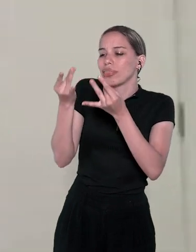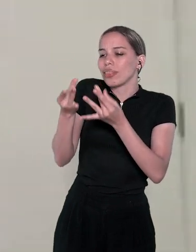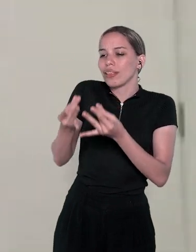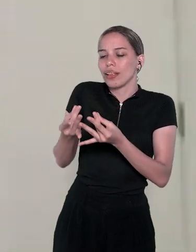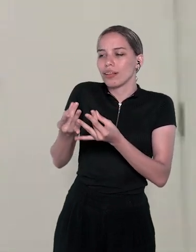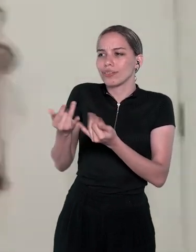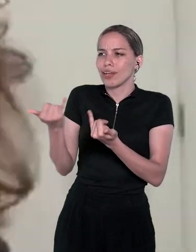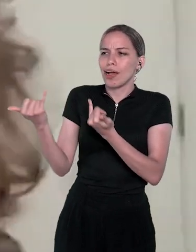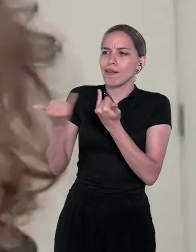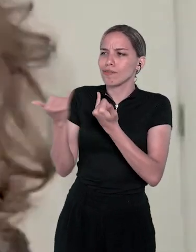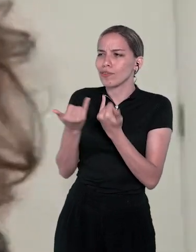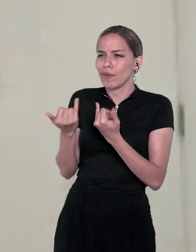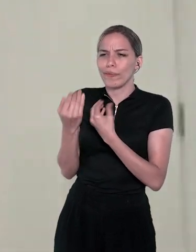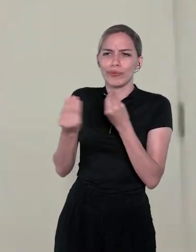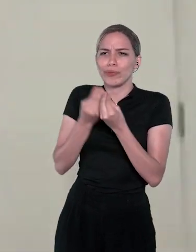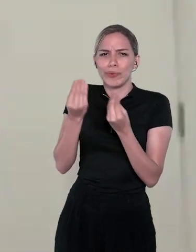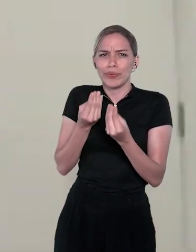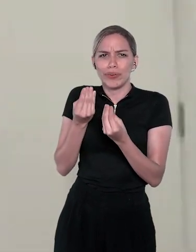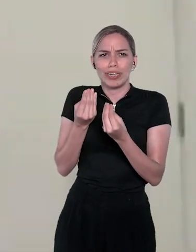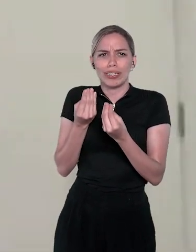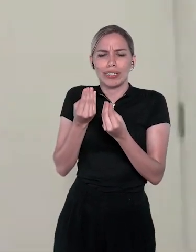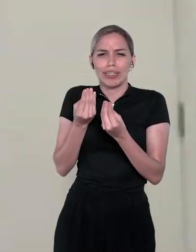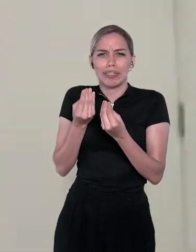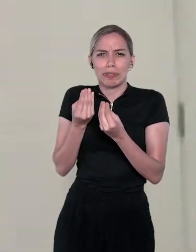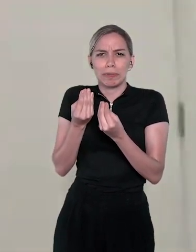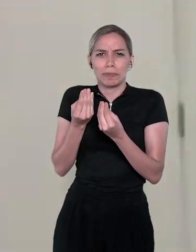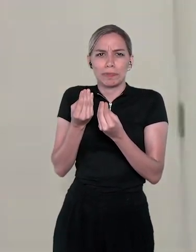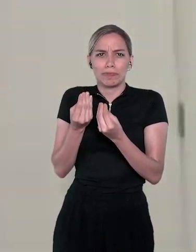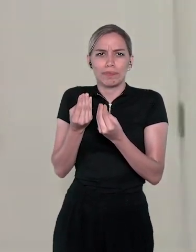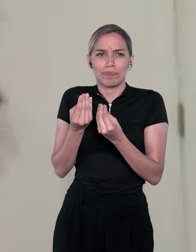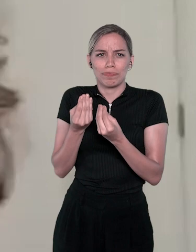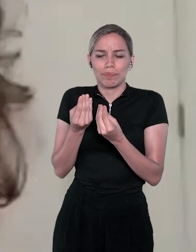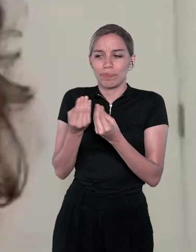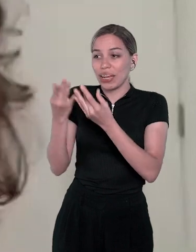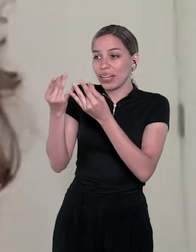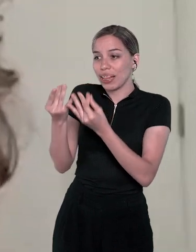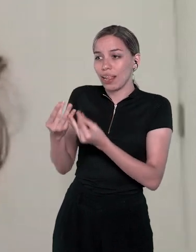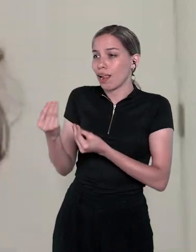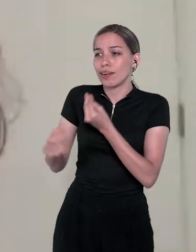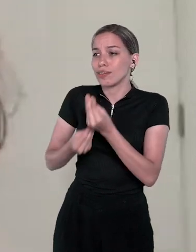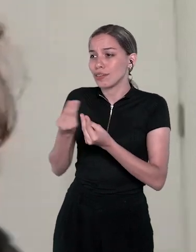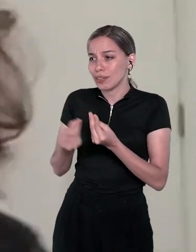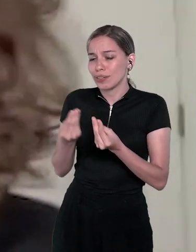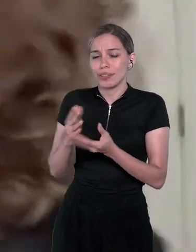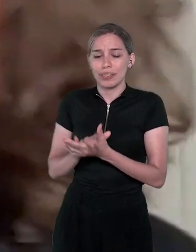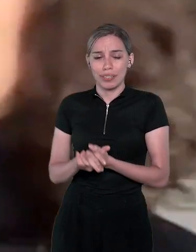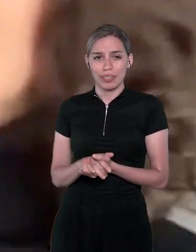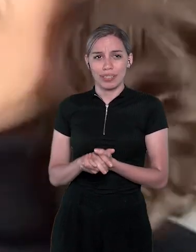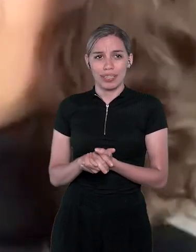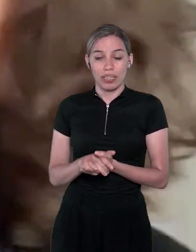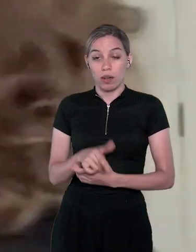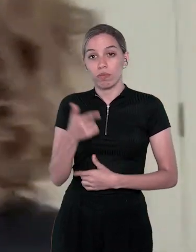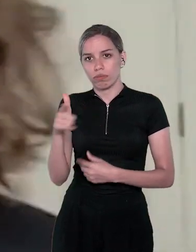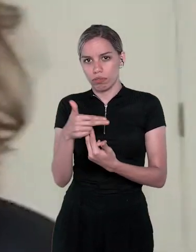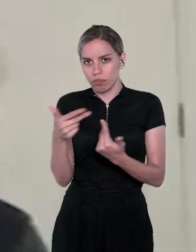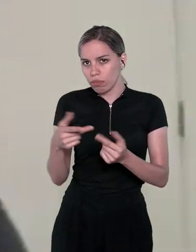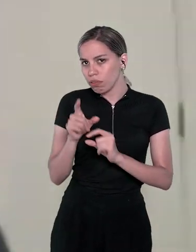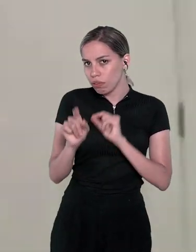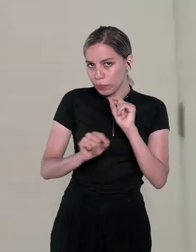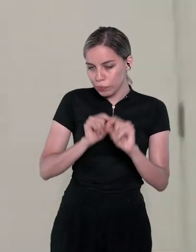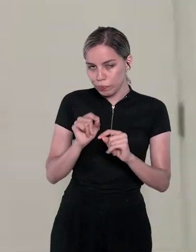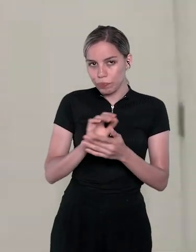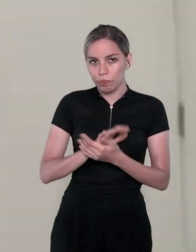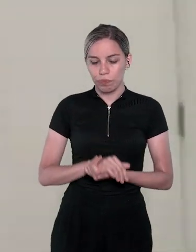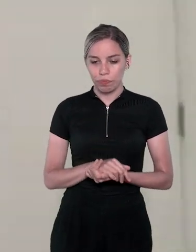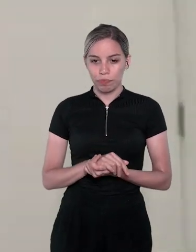no detalhe, né, conta mais aí, como é que vem isso, e, né, e a outra coisa, assim,